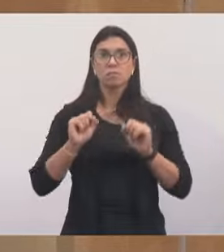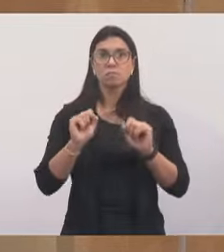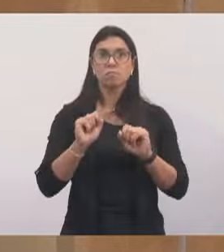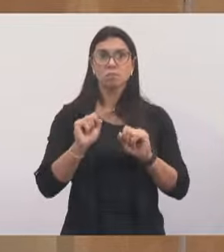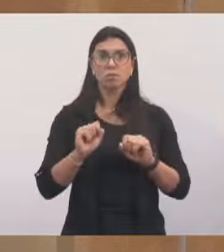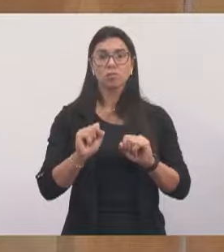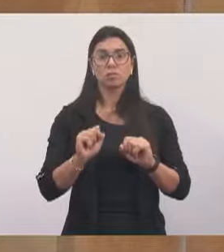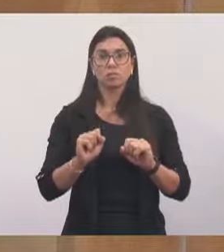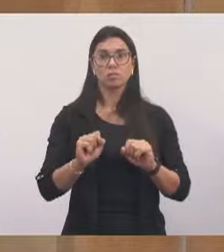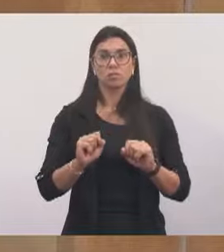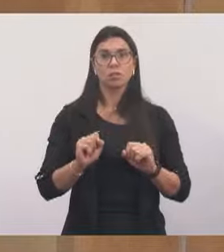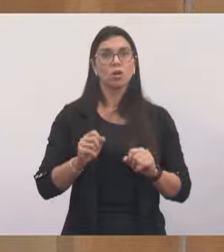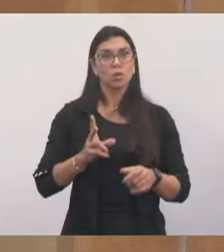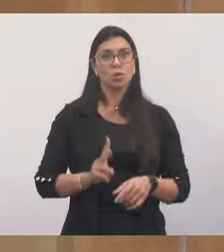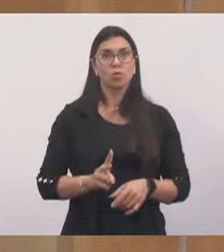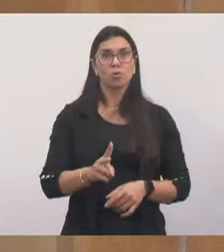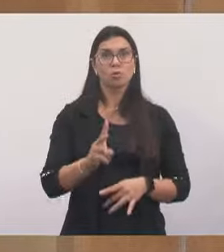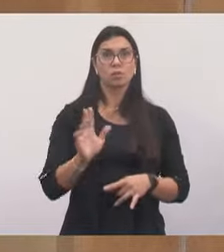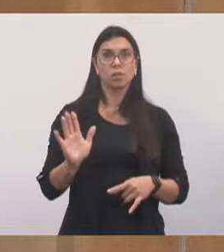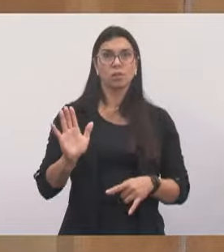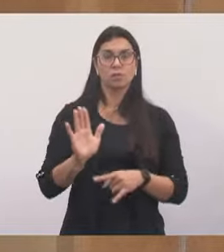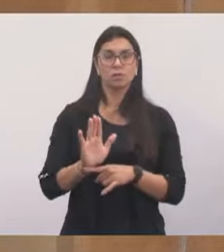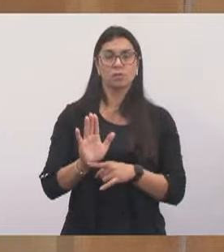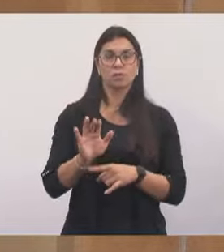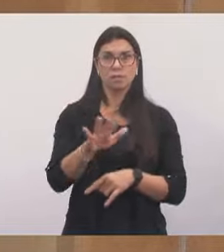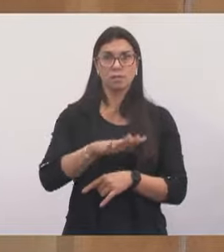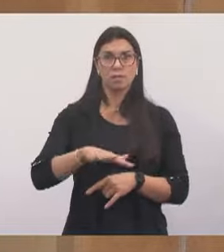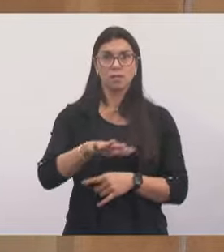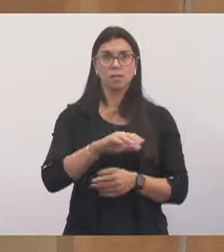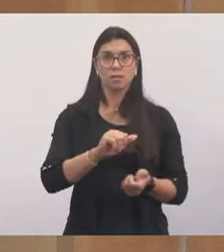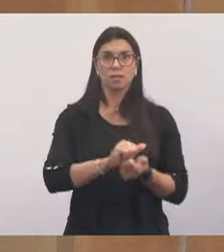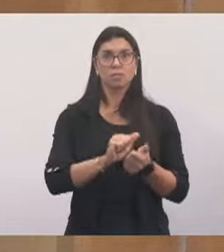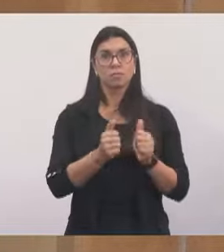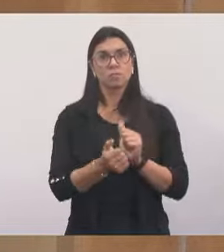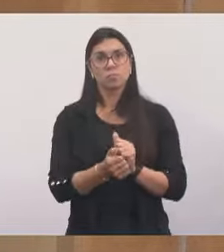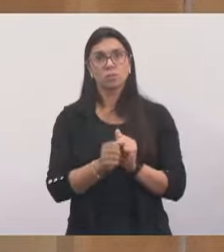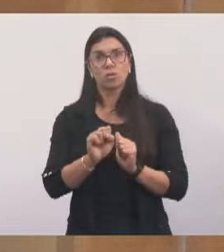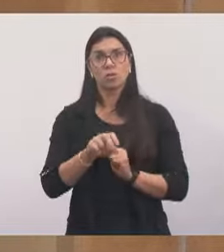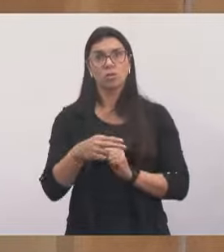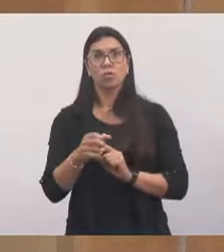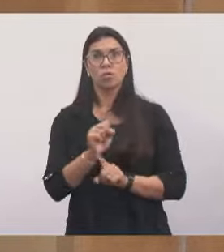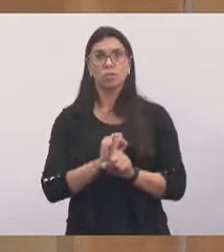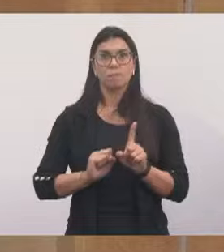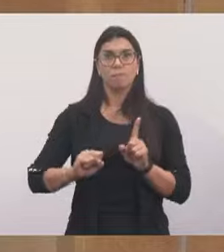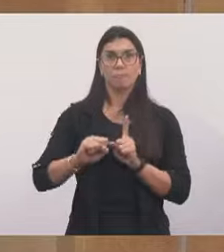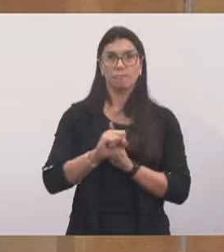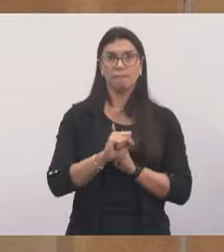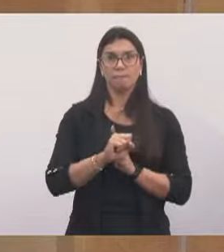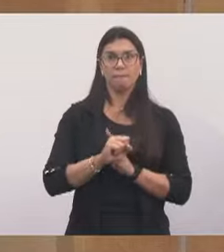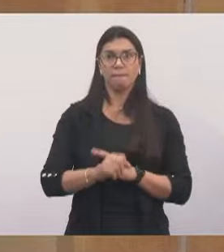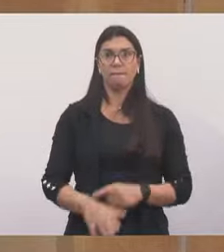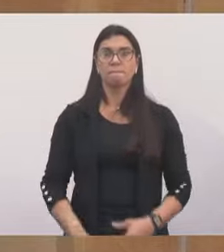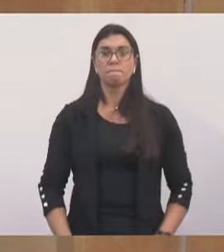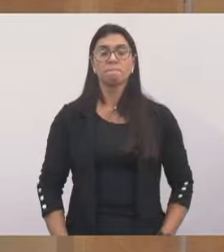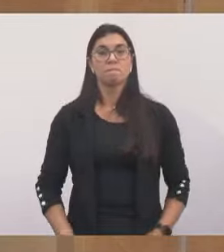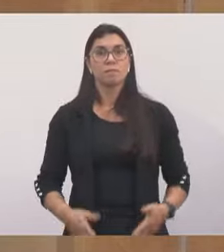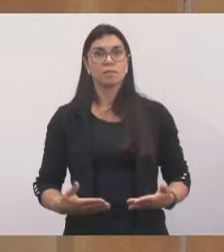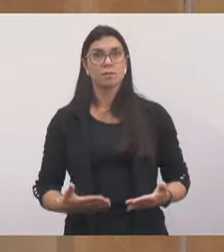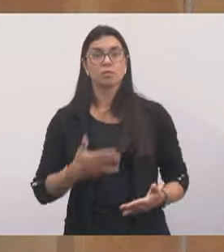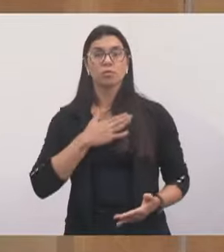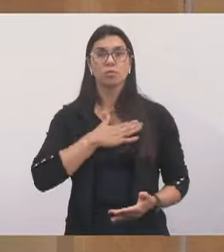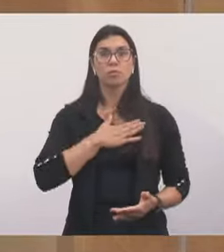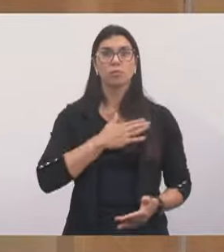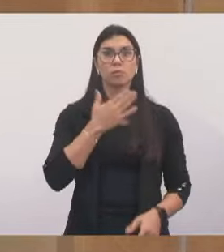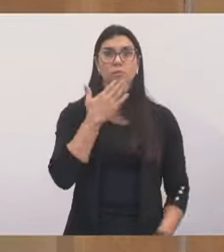contribuir ainda muito mais, nesse caso, com o esporte ou com a assistência social do nosso município. Então, gostaria de pedir